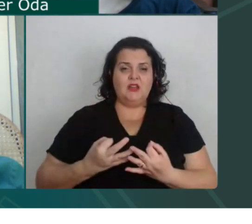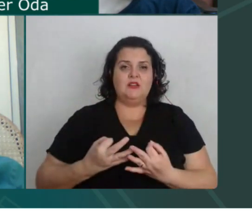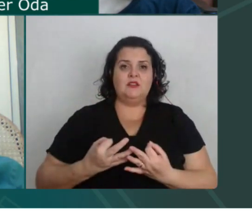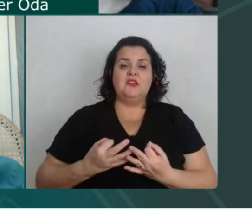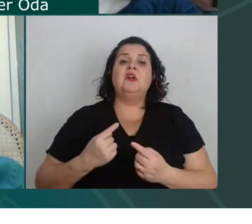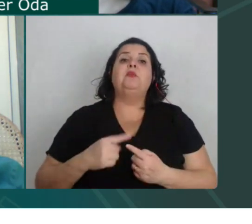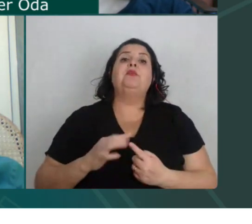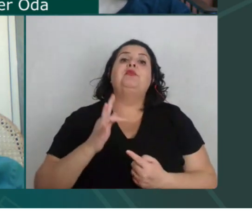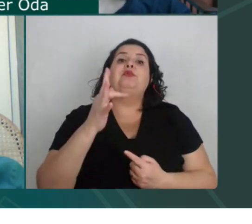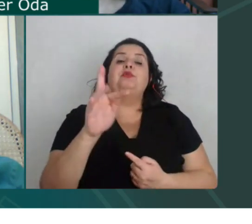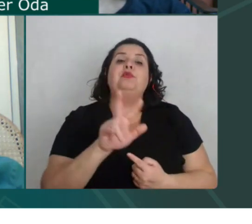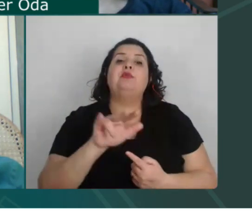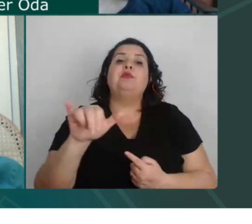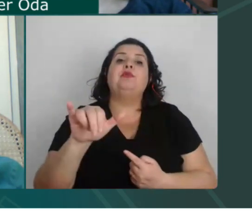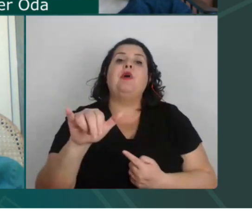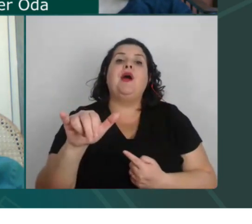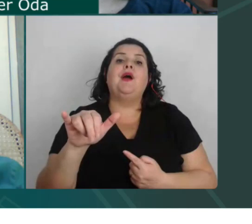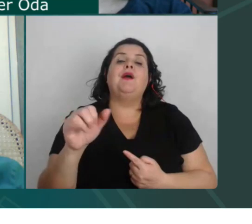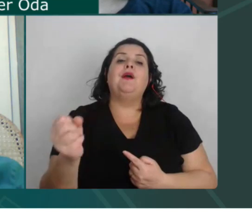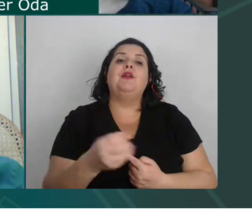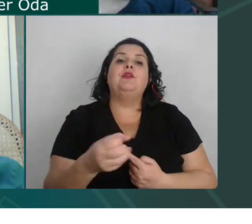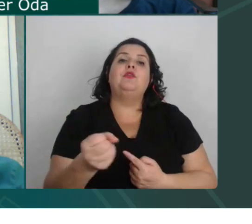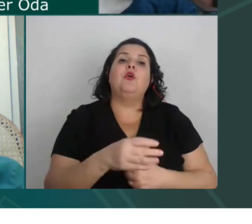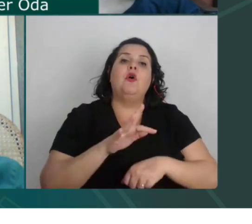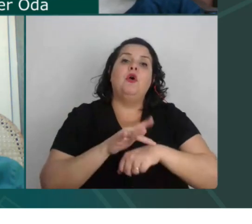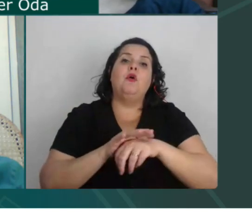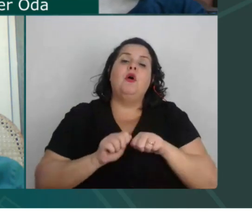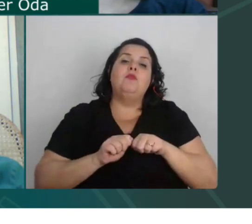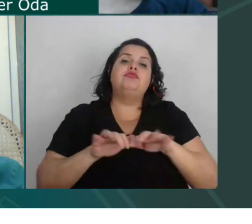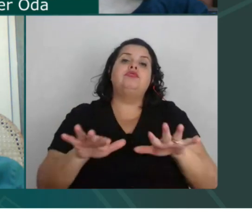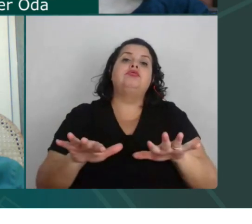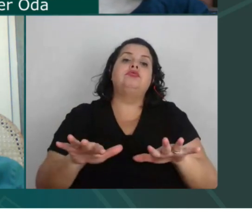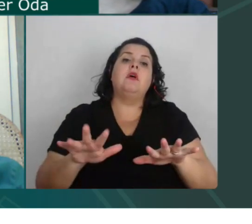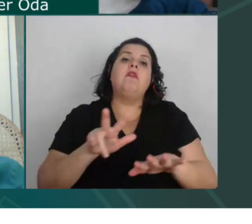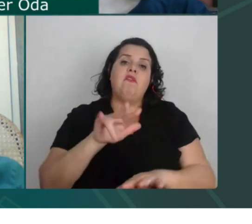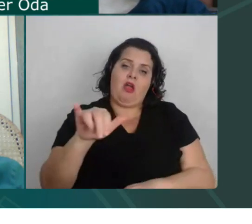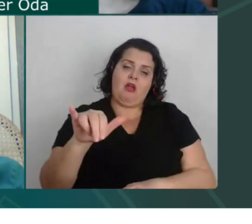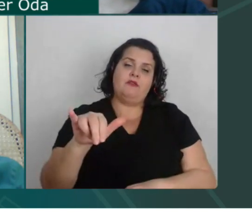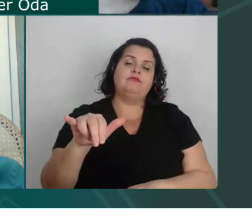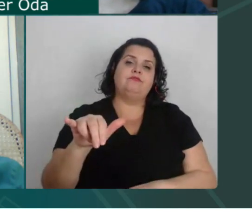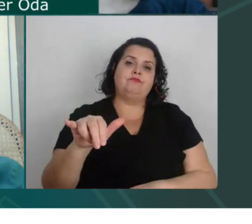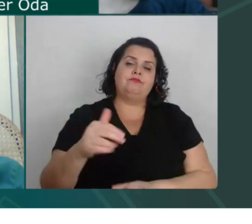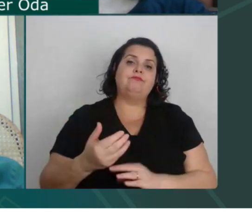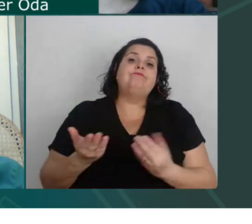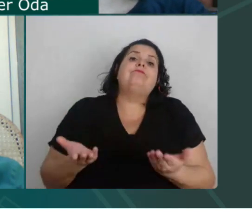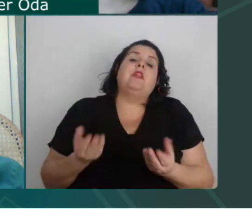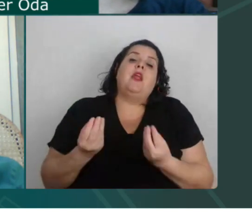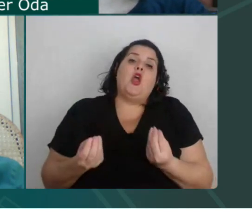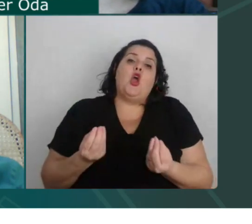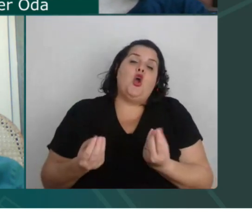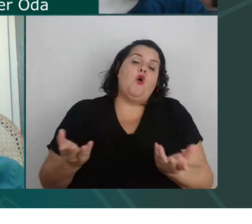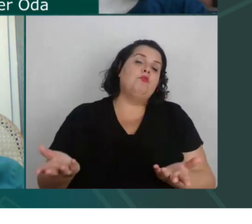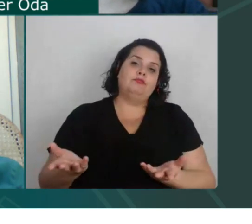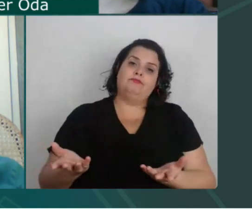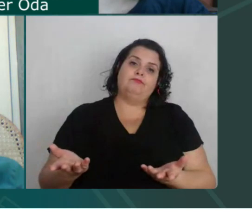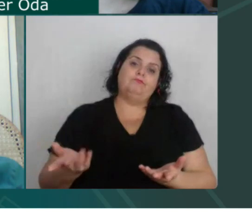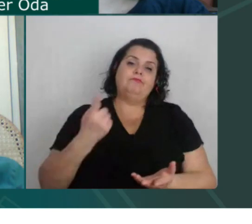virão, certamente, né? A gente vai ter outras e a gente precisa aprender com o